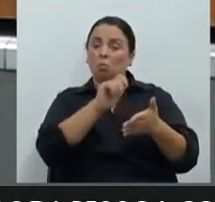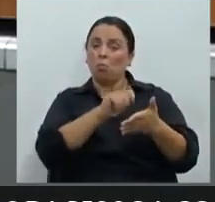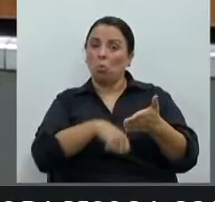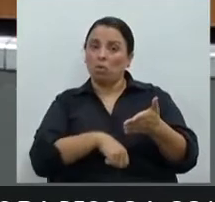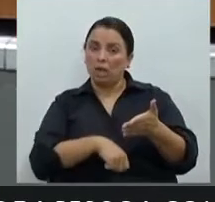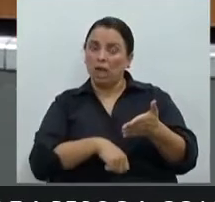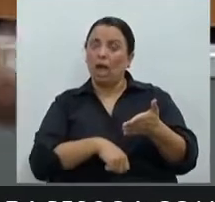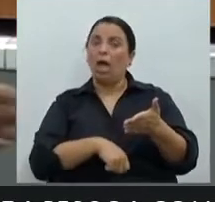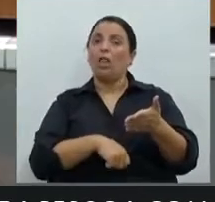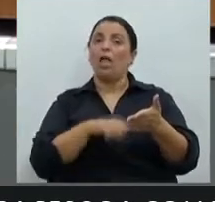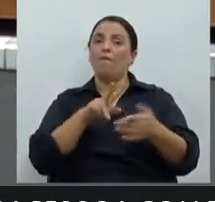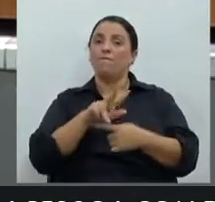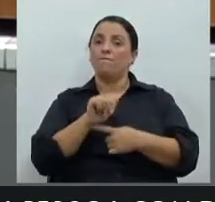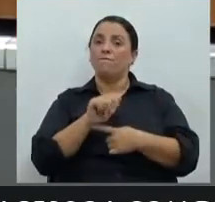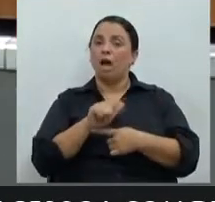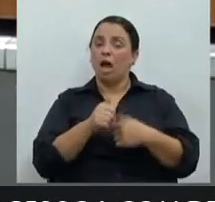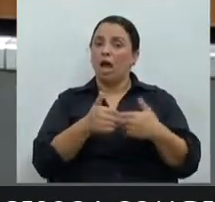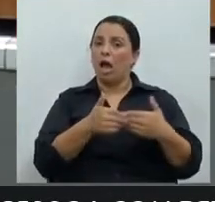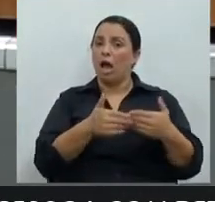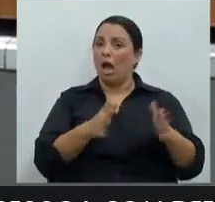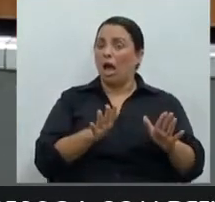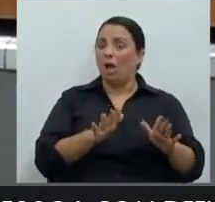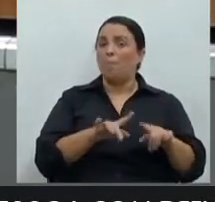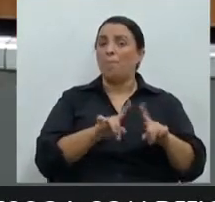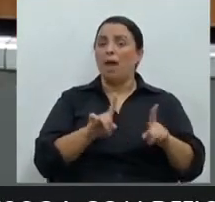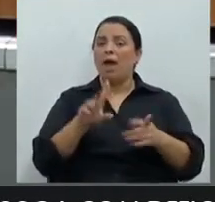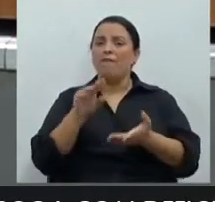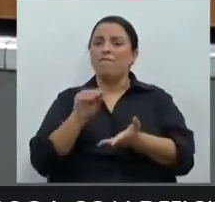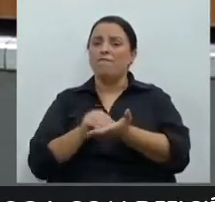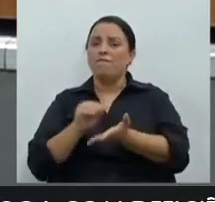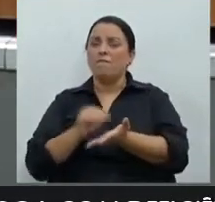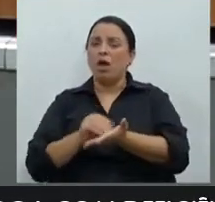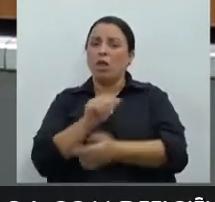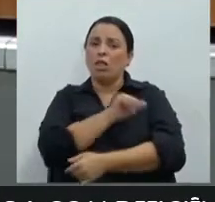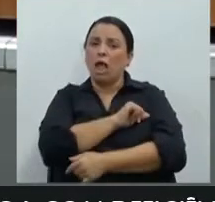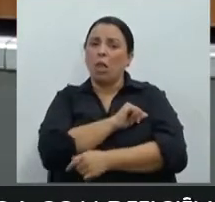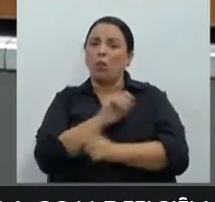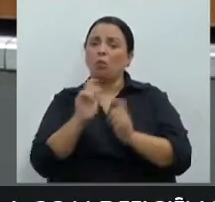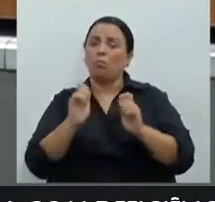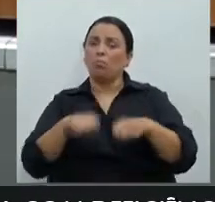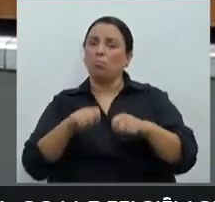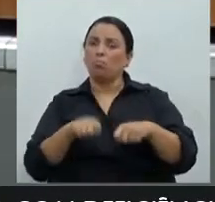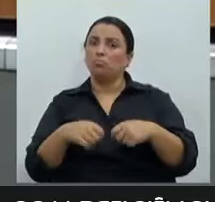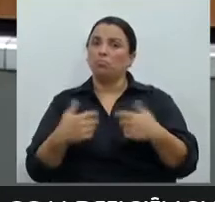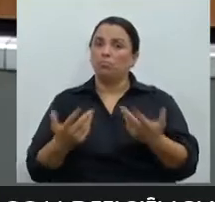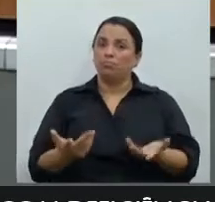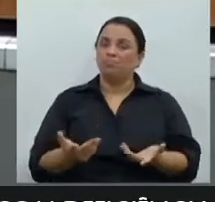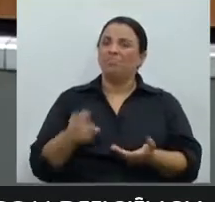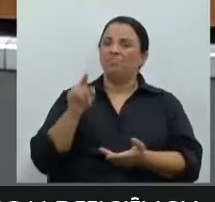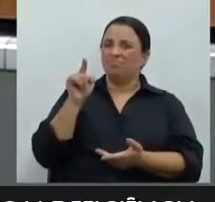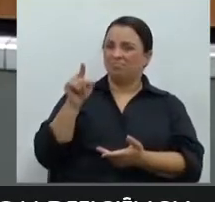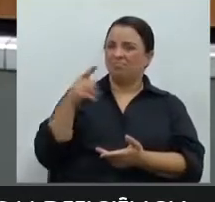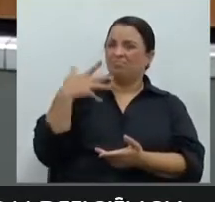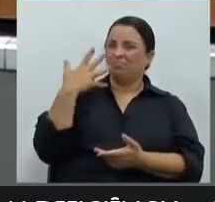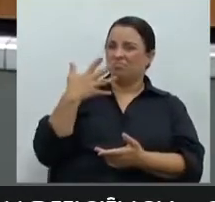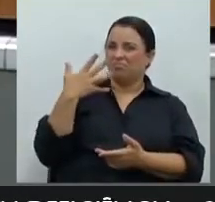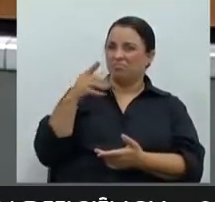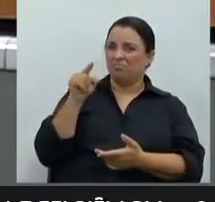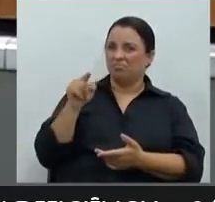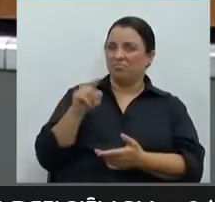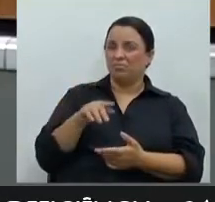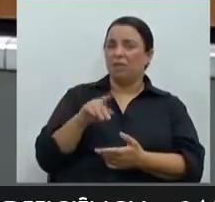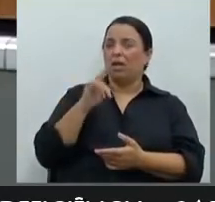as vagas e aí não tem as pessoas capacitadas. Esse discurso ele é